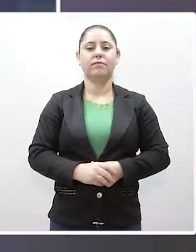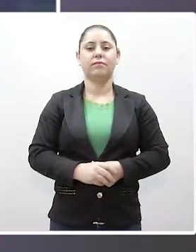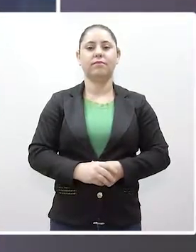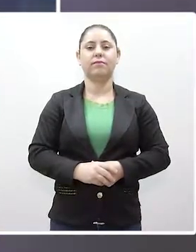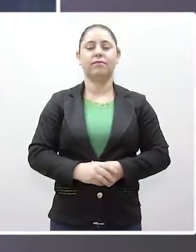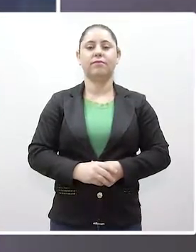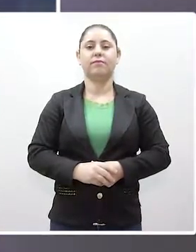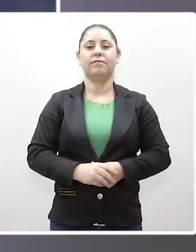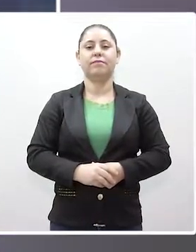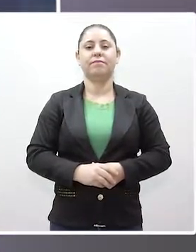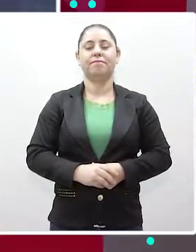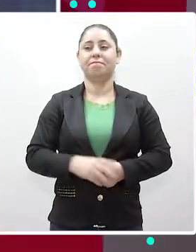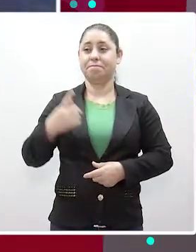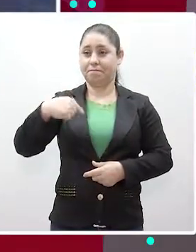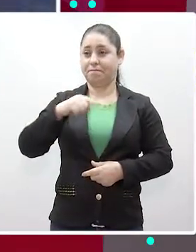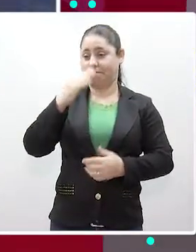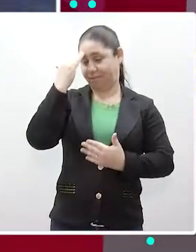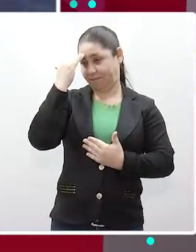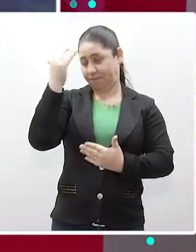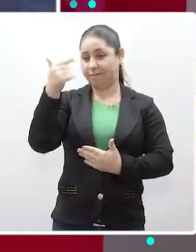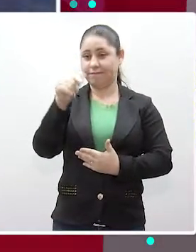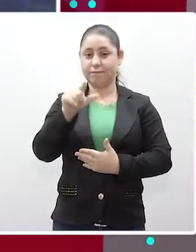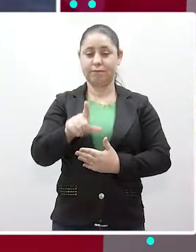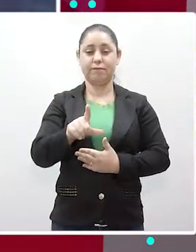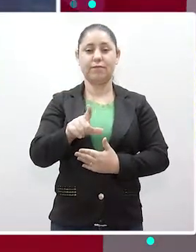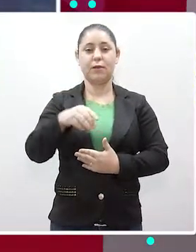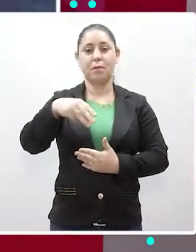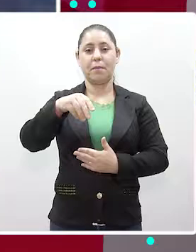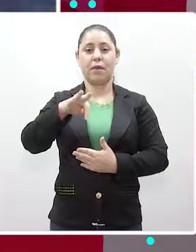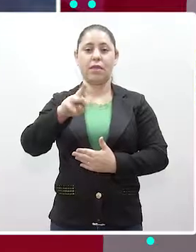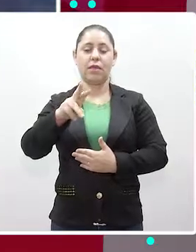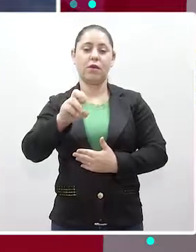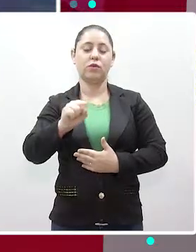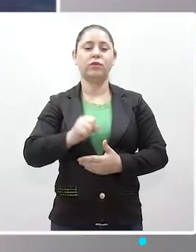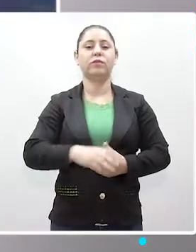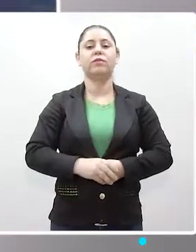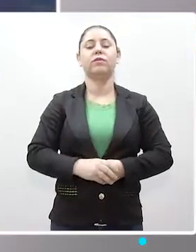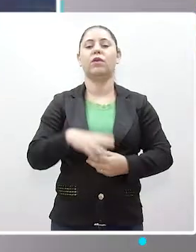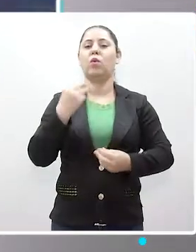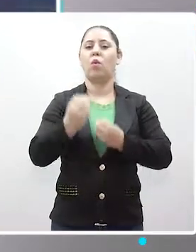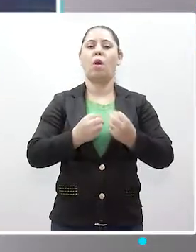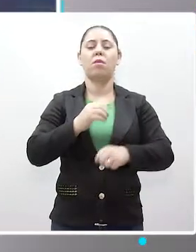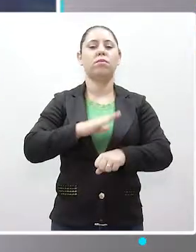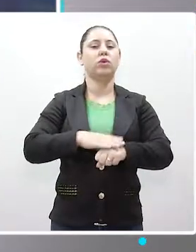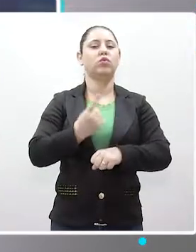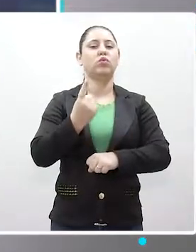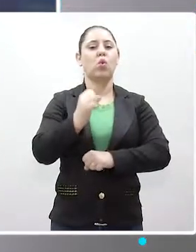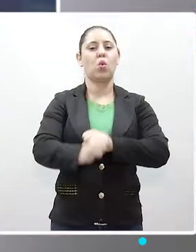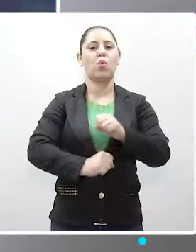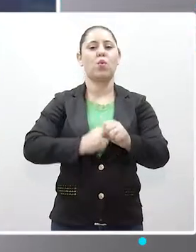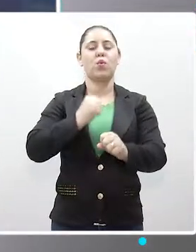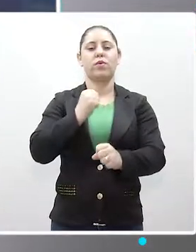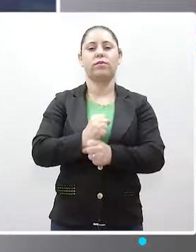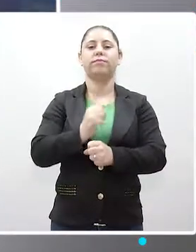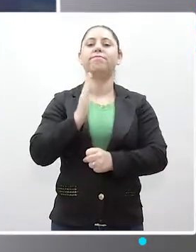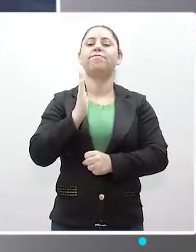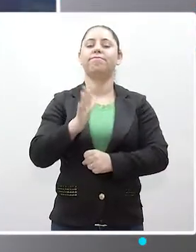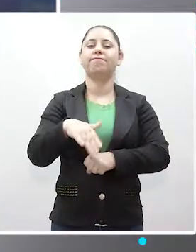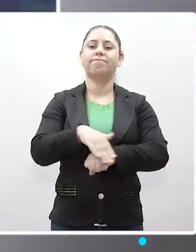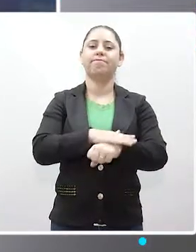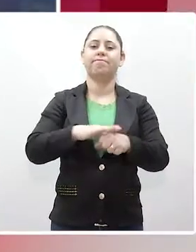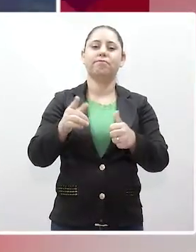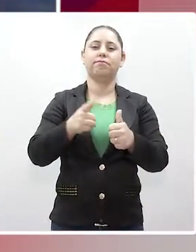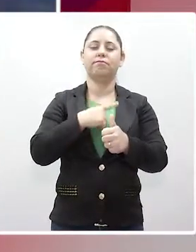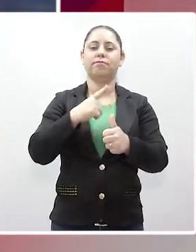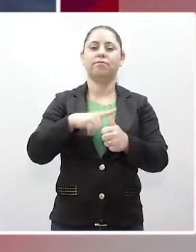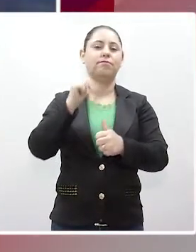Nós quem agradecemos mais uma vez, Matheus. Bom, como eu falei, mais de um ano já, a gente conversou pela primeira vez, se